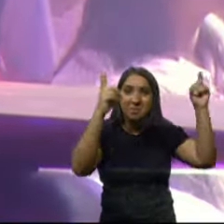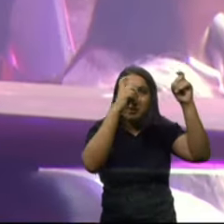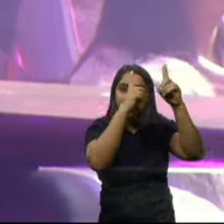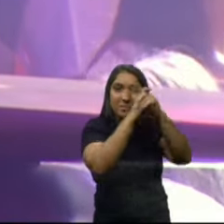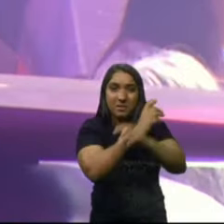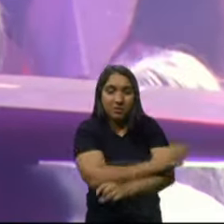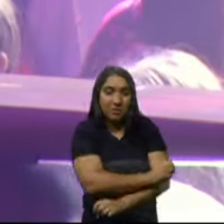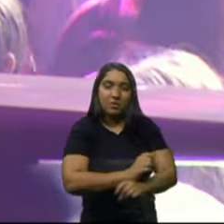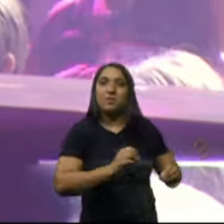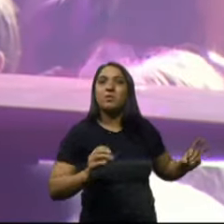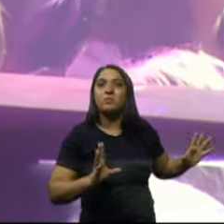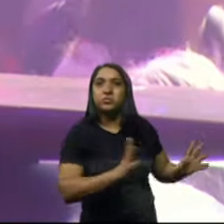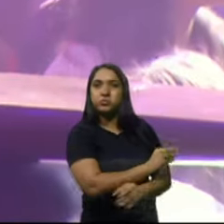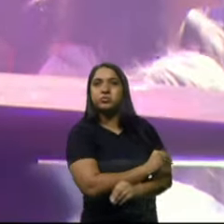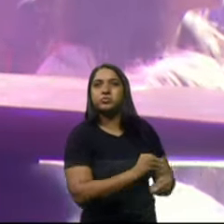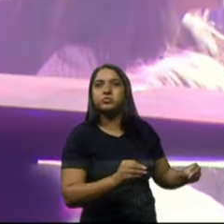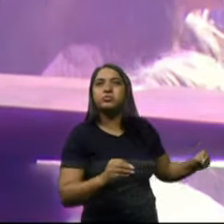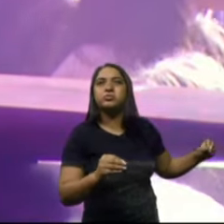preciso